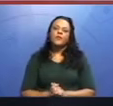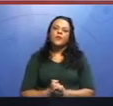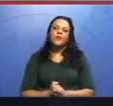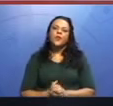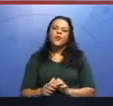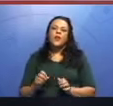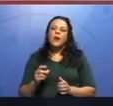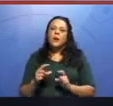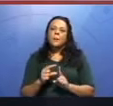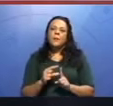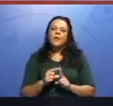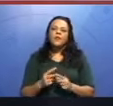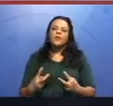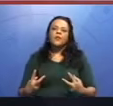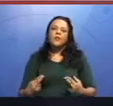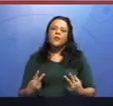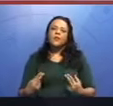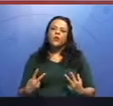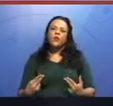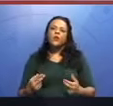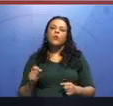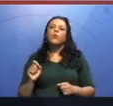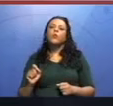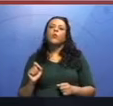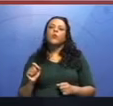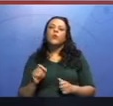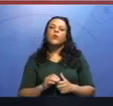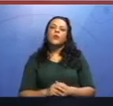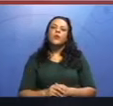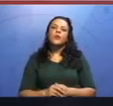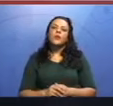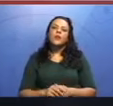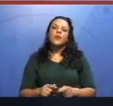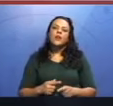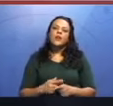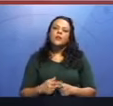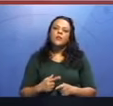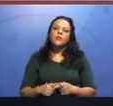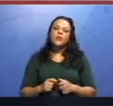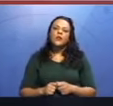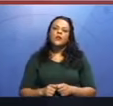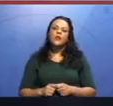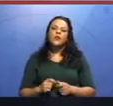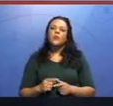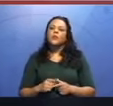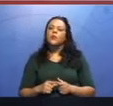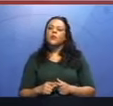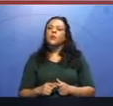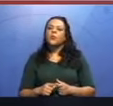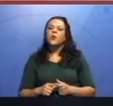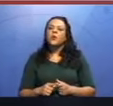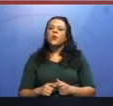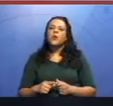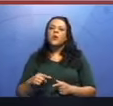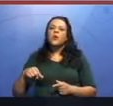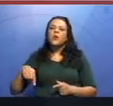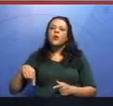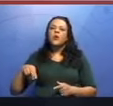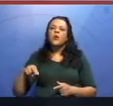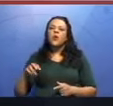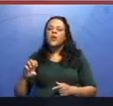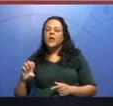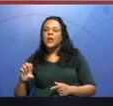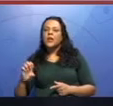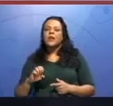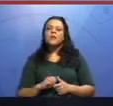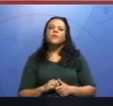sinônimos são, tem a mesma equivalência, o mesmo peso. Por quê? Por quanto? Que, dona Jeanette? Sim,